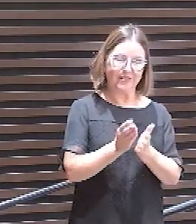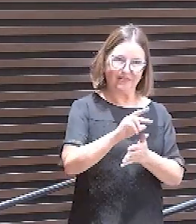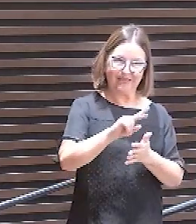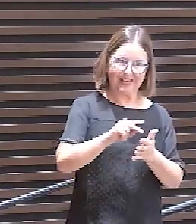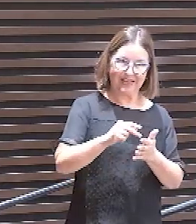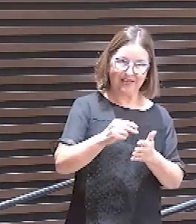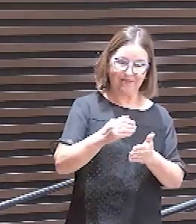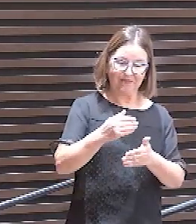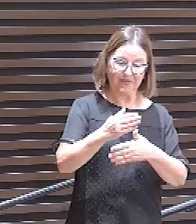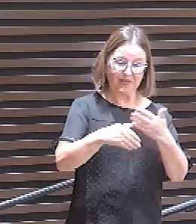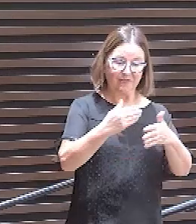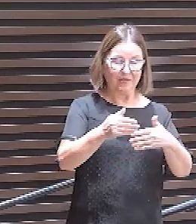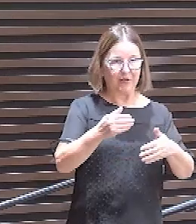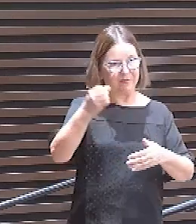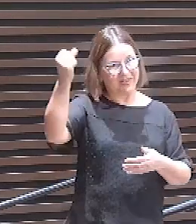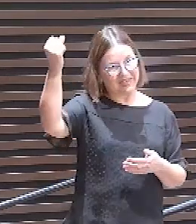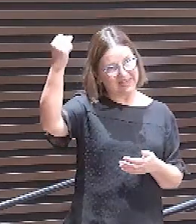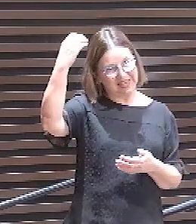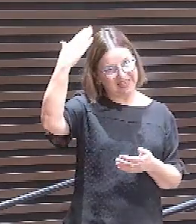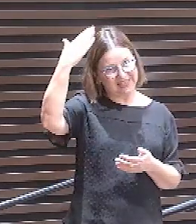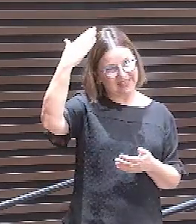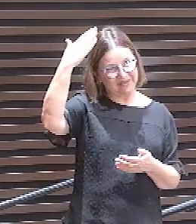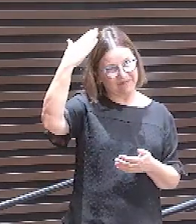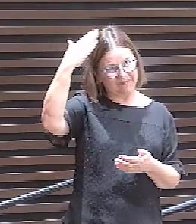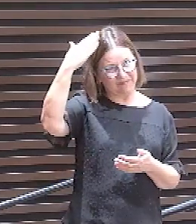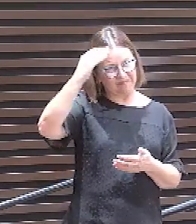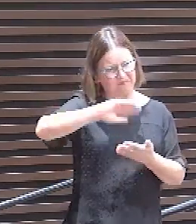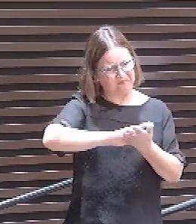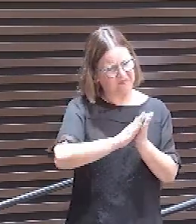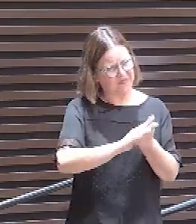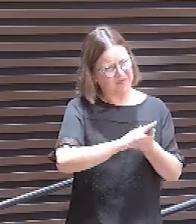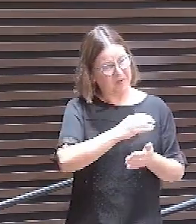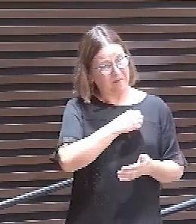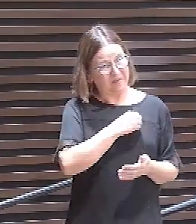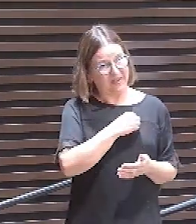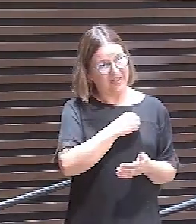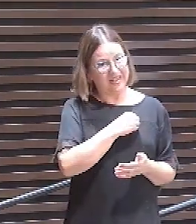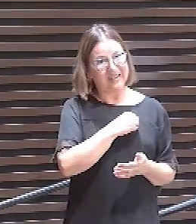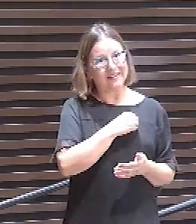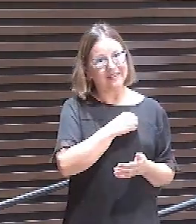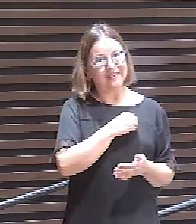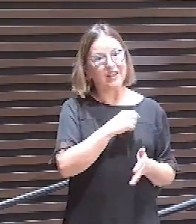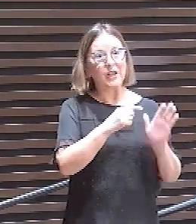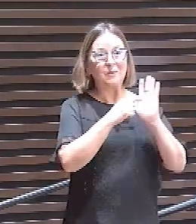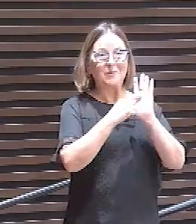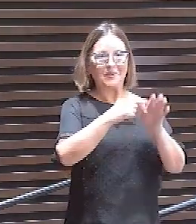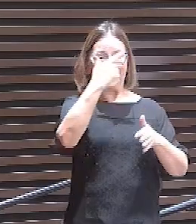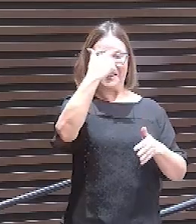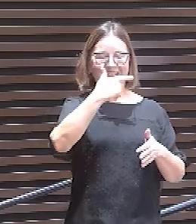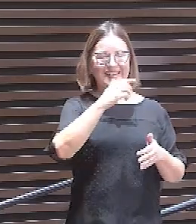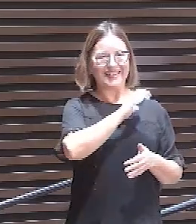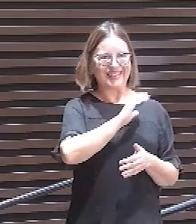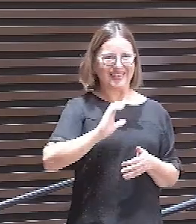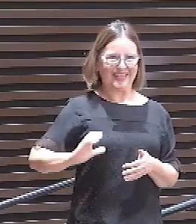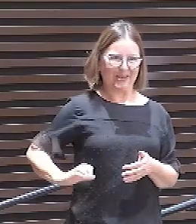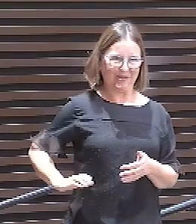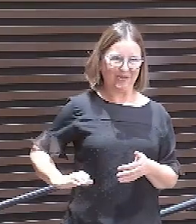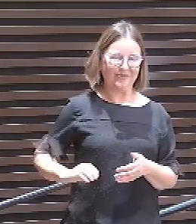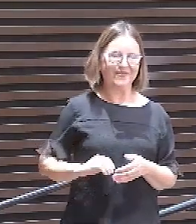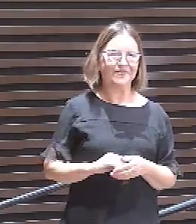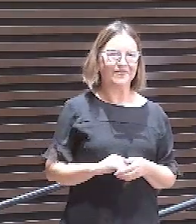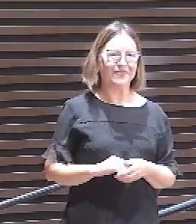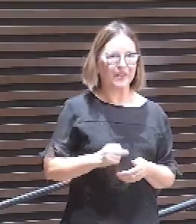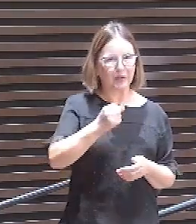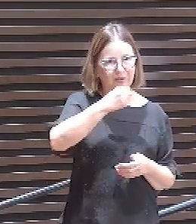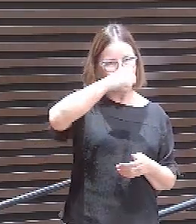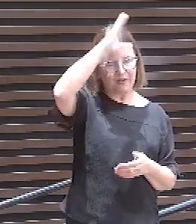graça, mortificando o pecado e refletindo o caráter de Cristo.